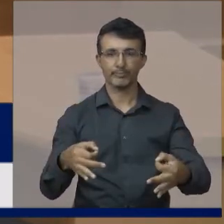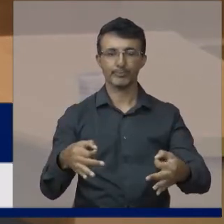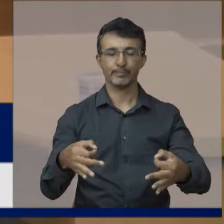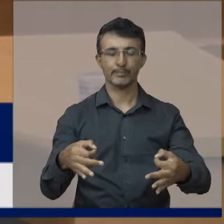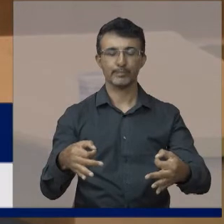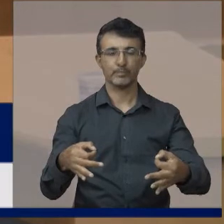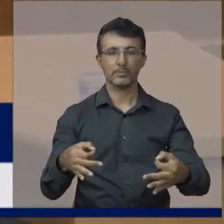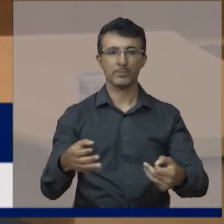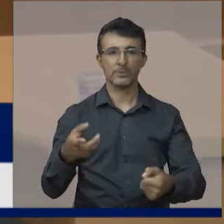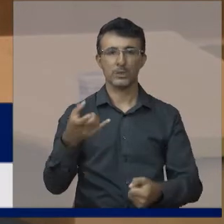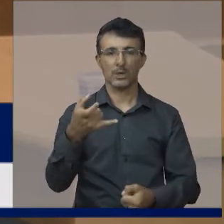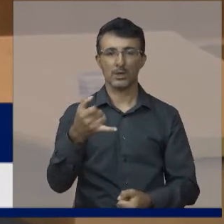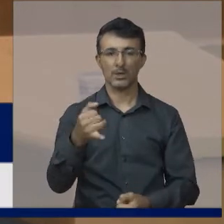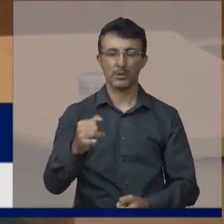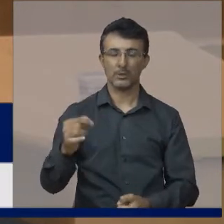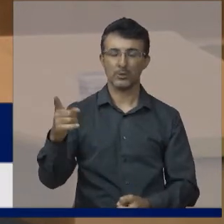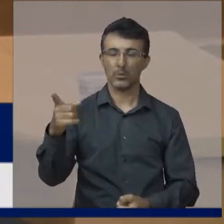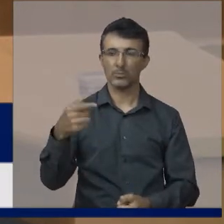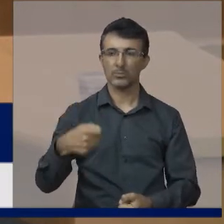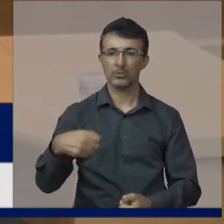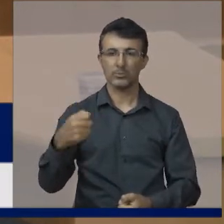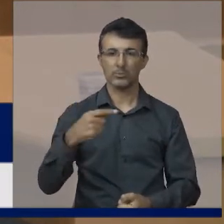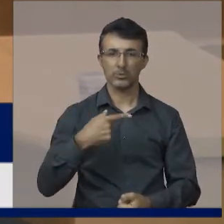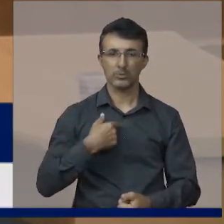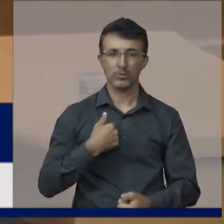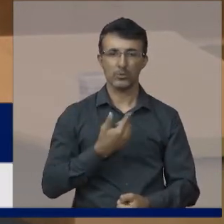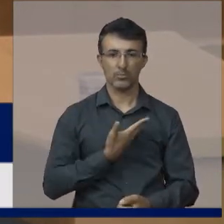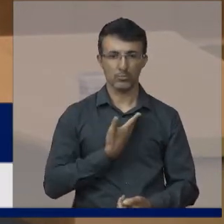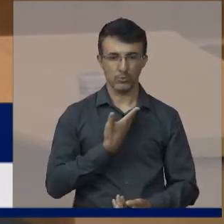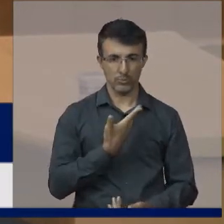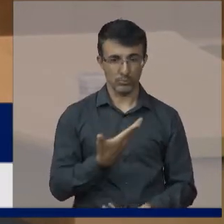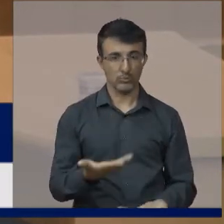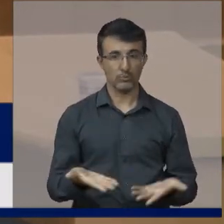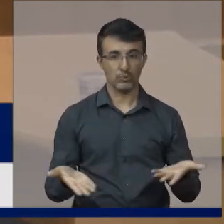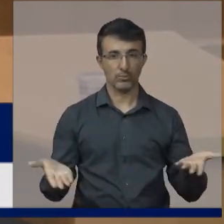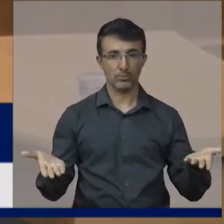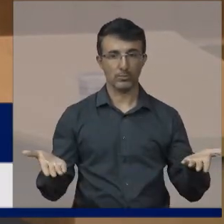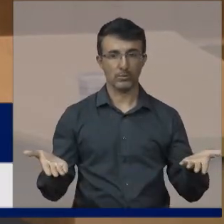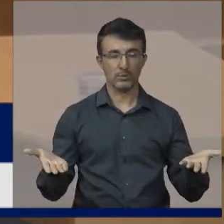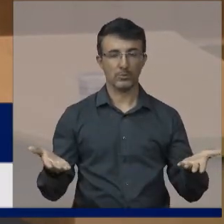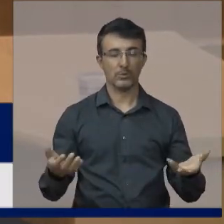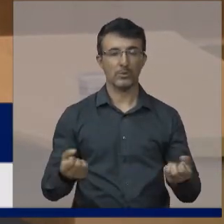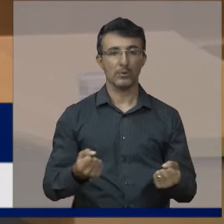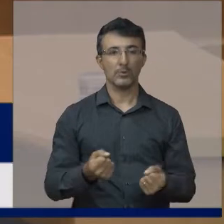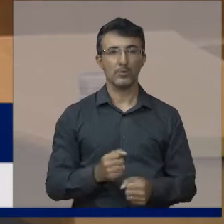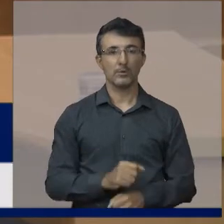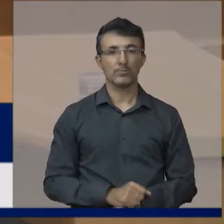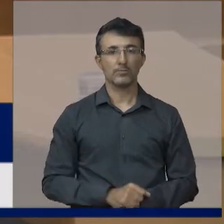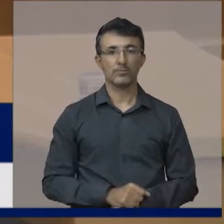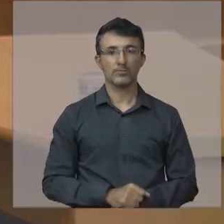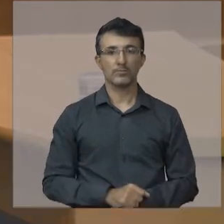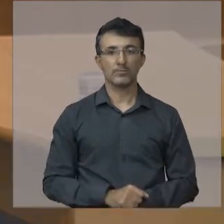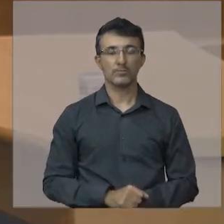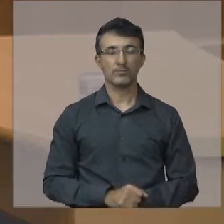precisasse, eu estaria à disposição. Então, quero aqui, volto a dizer ao senhor que conte sempre com o vereador Lino Bispo. Obrigado.